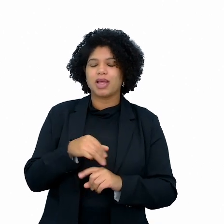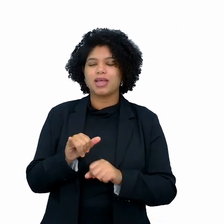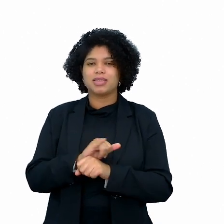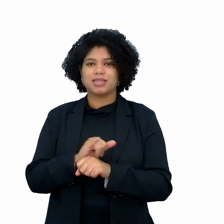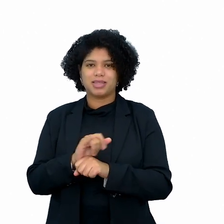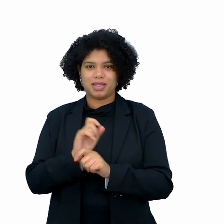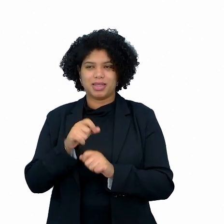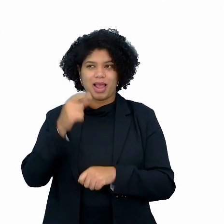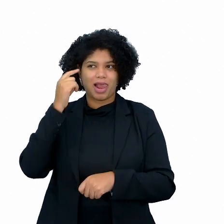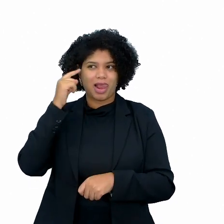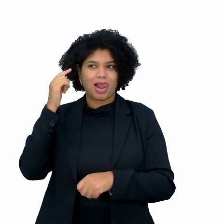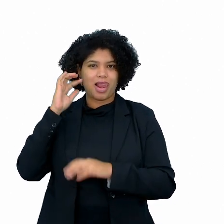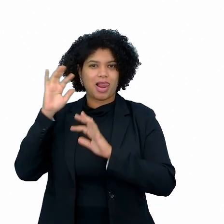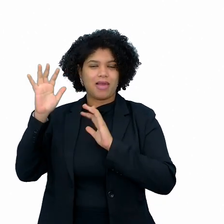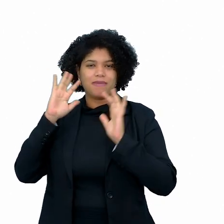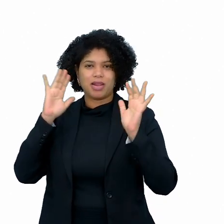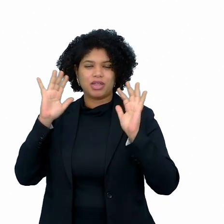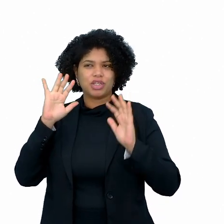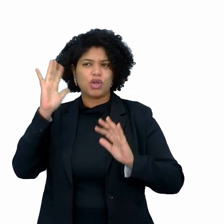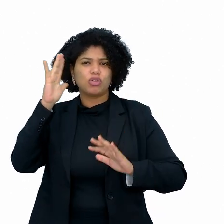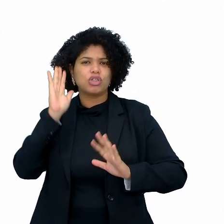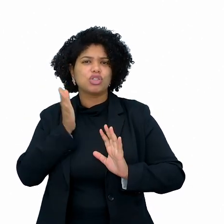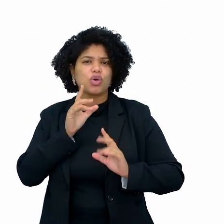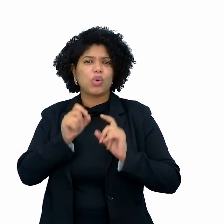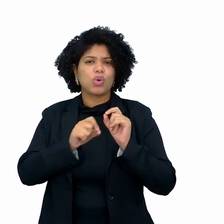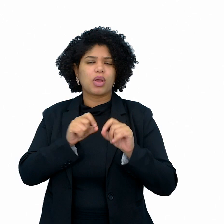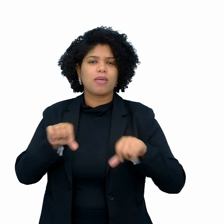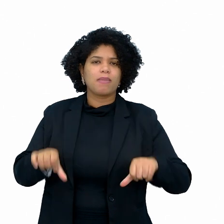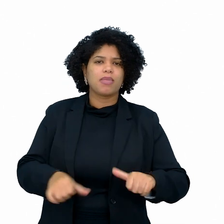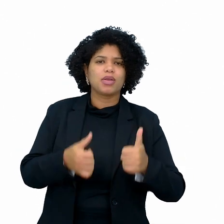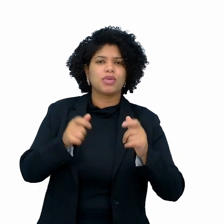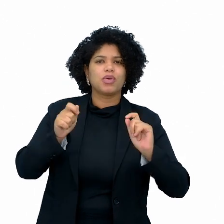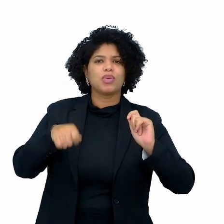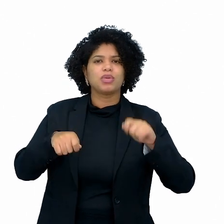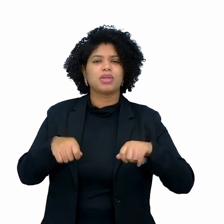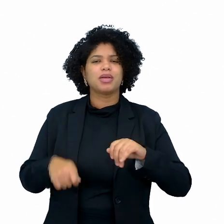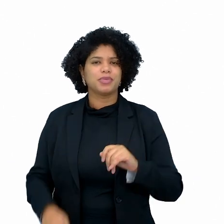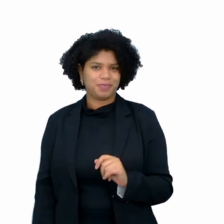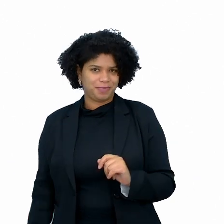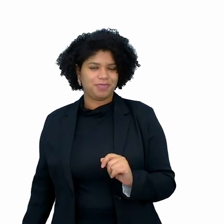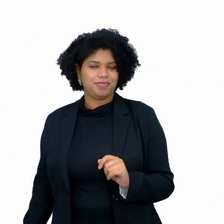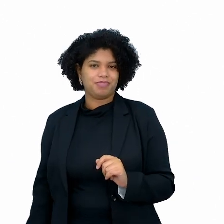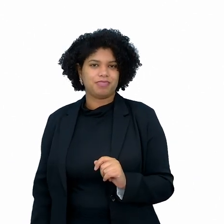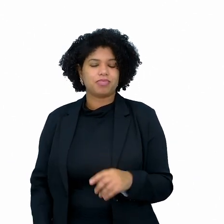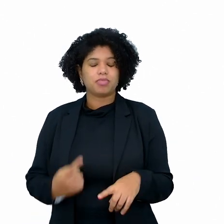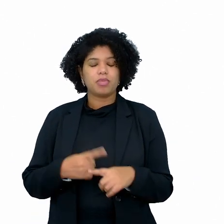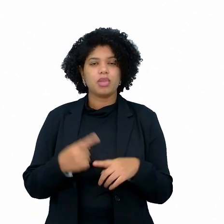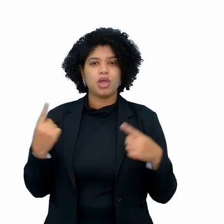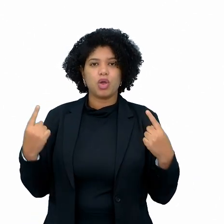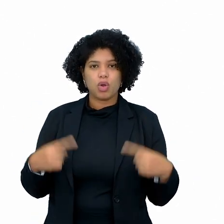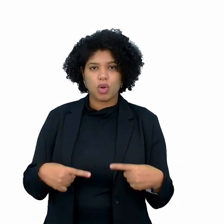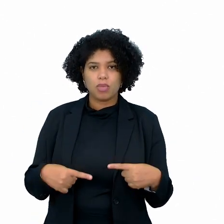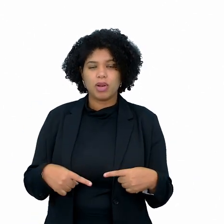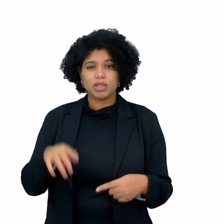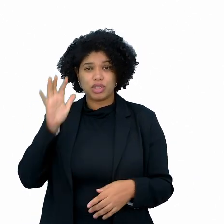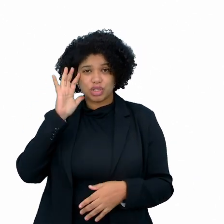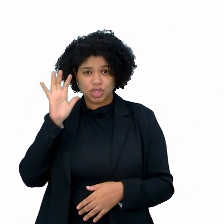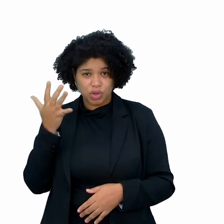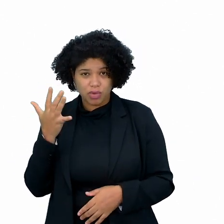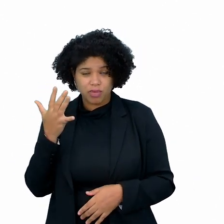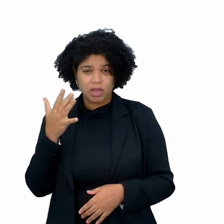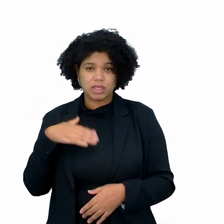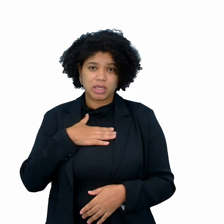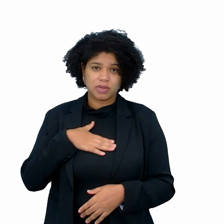e reflitam sobre o que já aconteceu também, o que, que pode ser melhorado do que aconteceu. Os conflitos foram resolvidos de forma